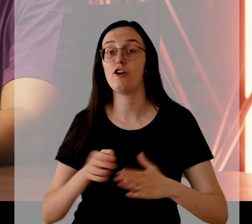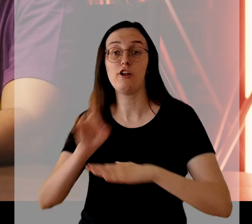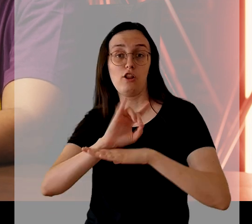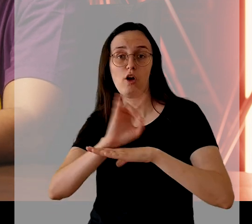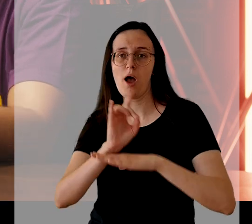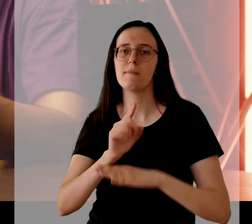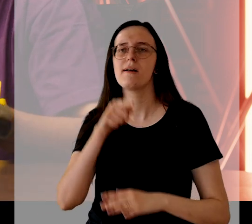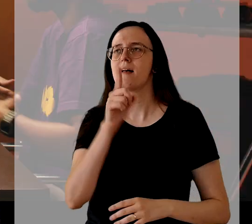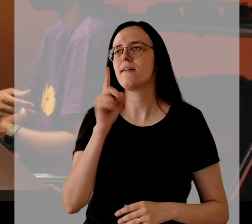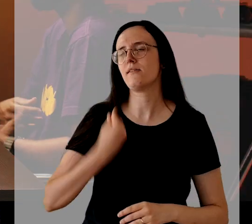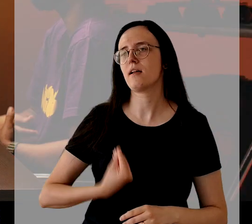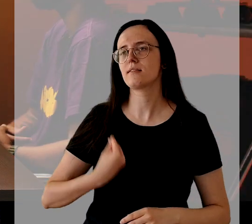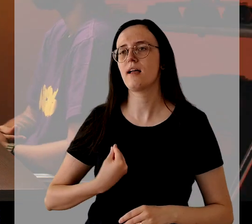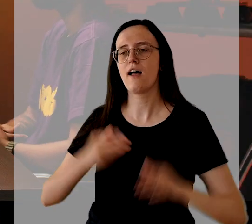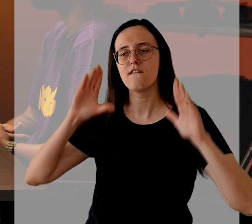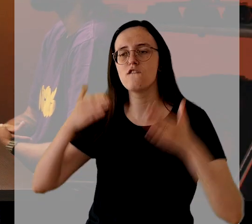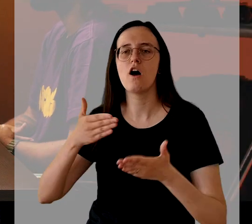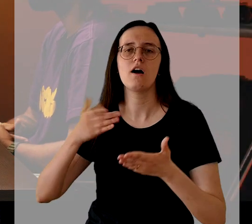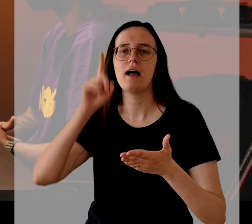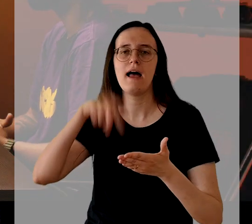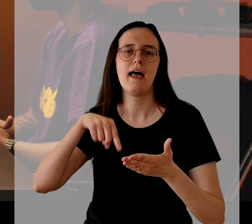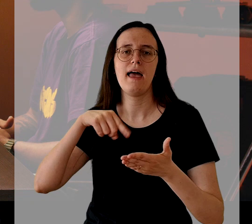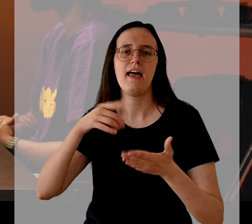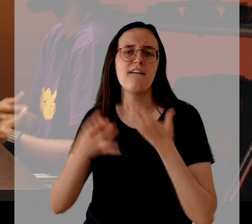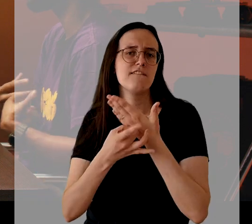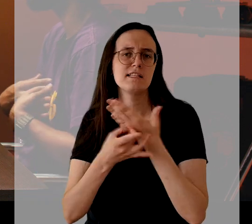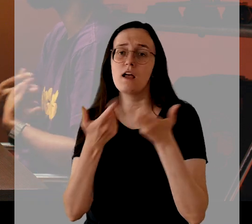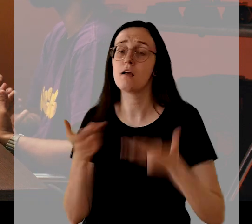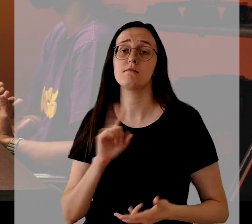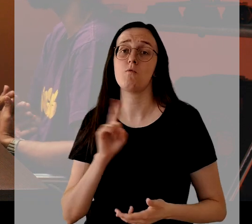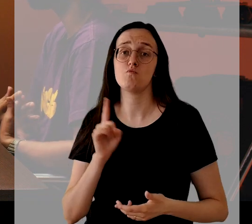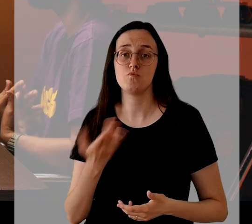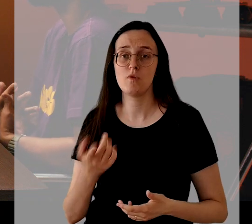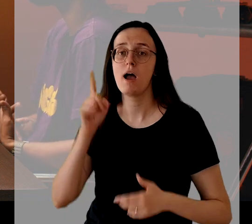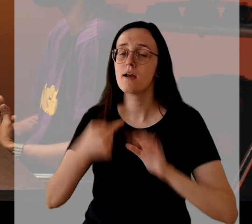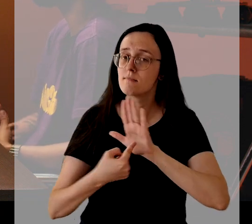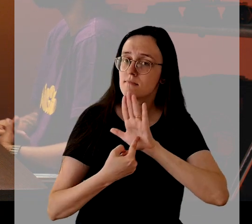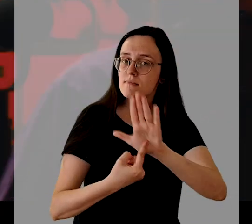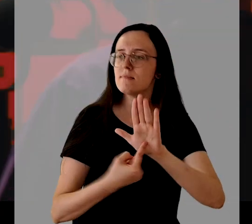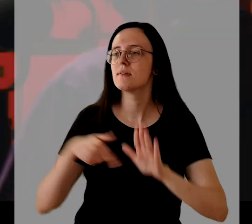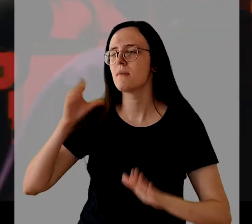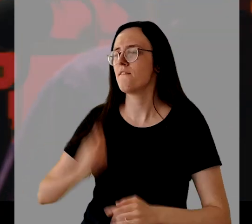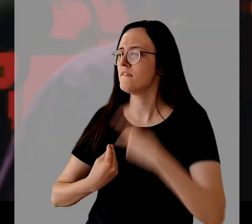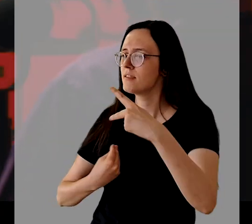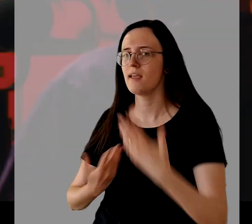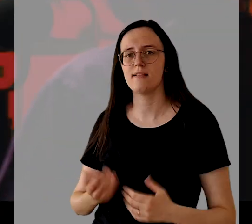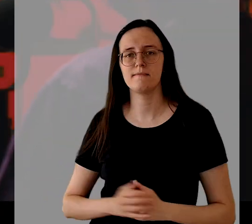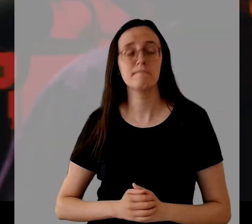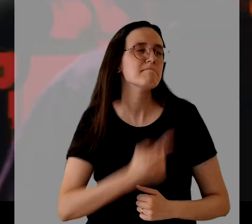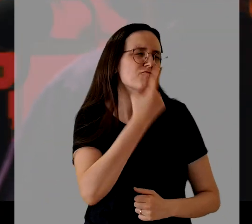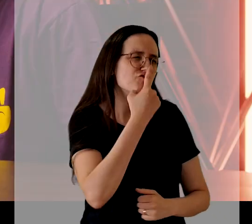expondo ali, né? O documentário, você não está trabalhando com a ficção, né? A pessoa está expondo um pedaço da vida dela. Coisa mais íntima.